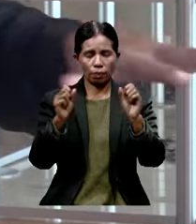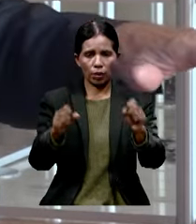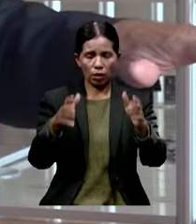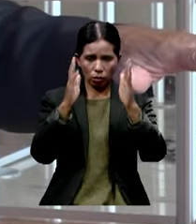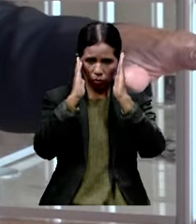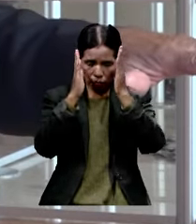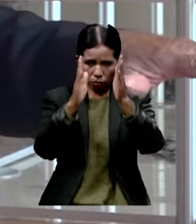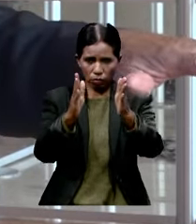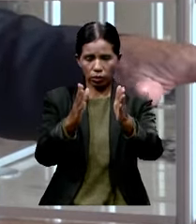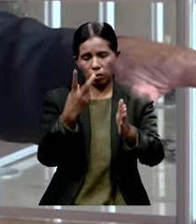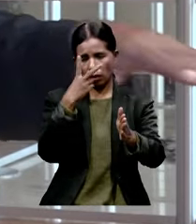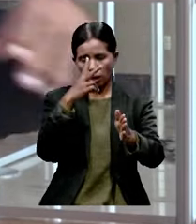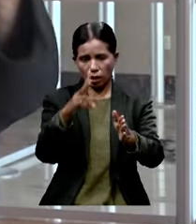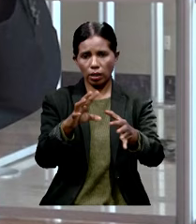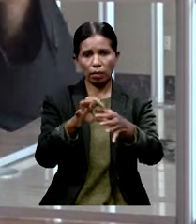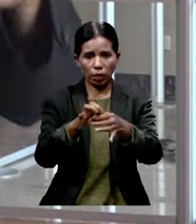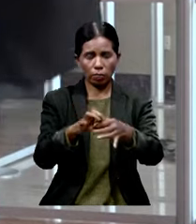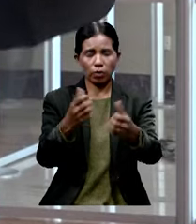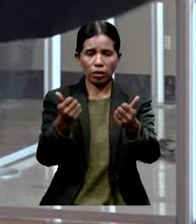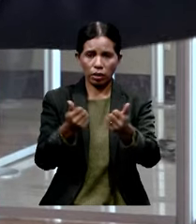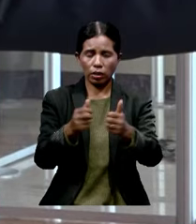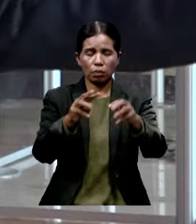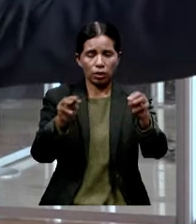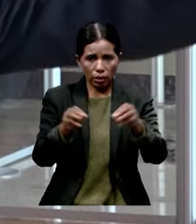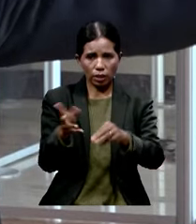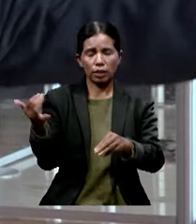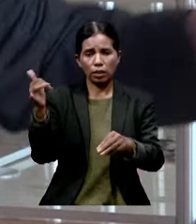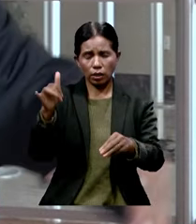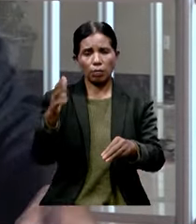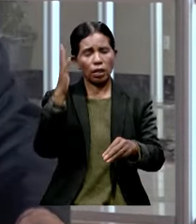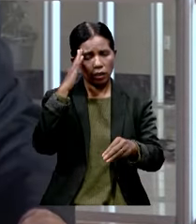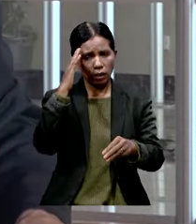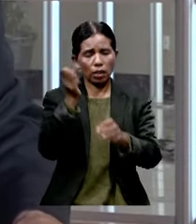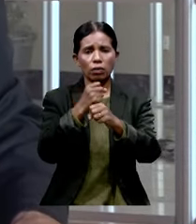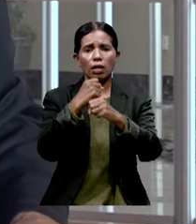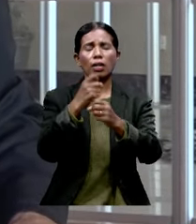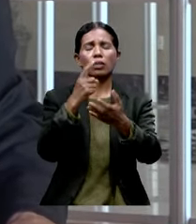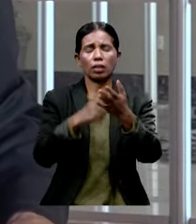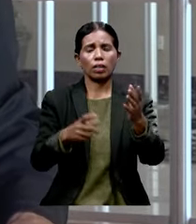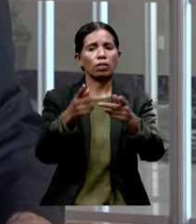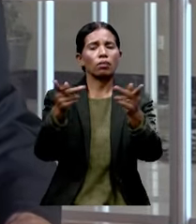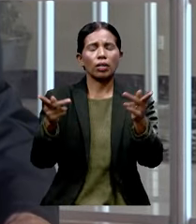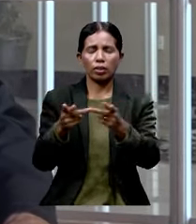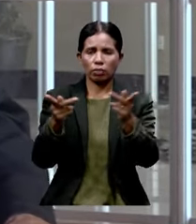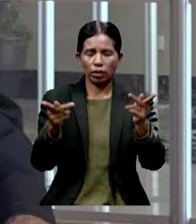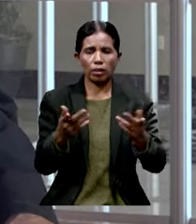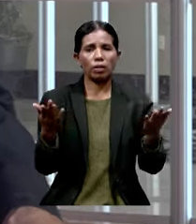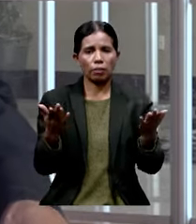dia. Nem é uma saída, pela Atena dizia que ralo saída, NB, NB, hoje não é.